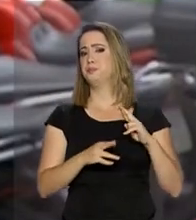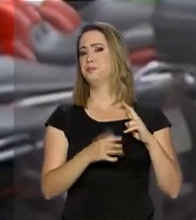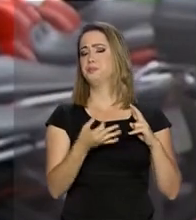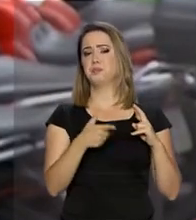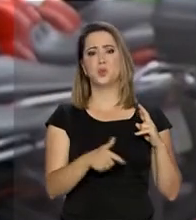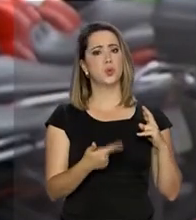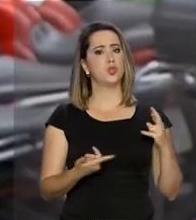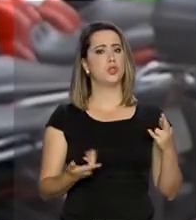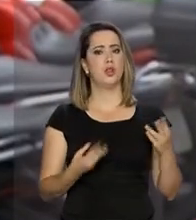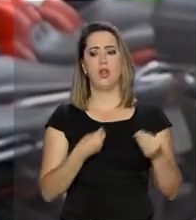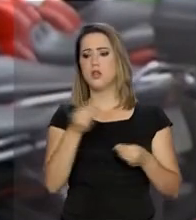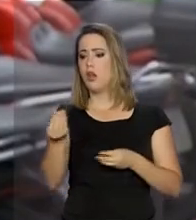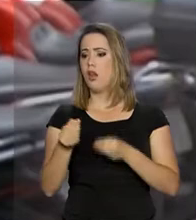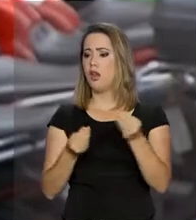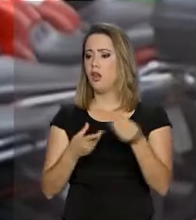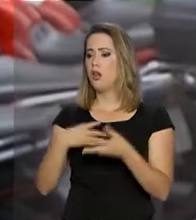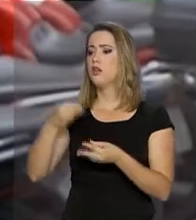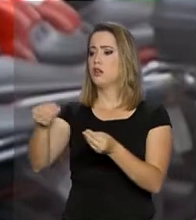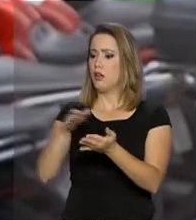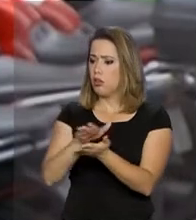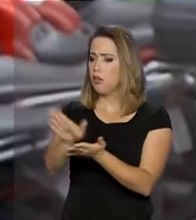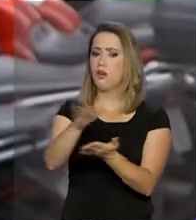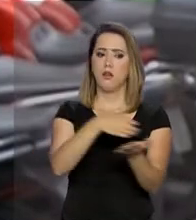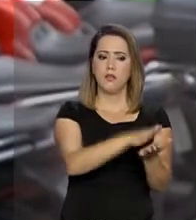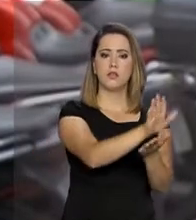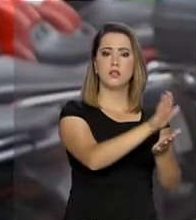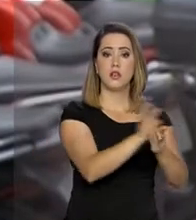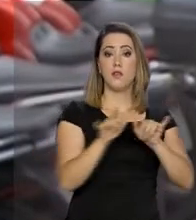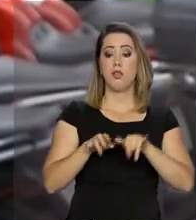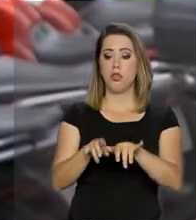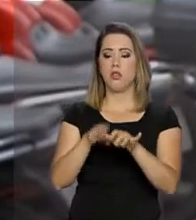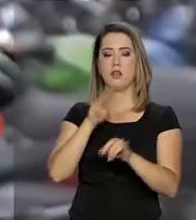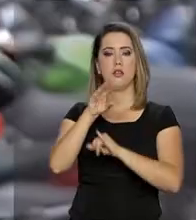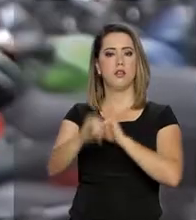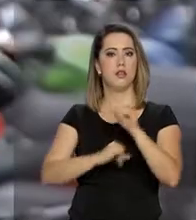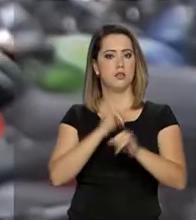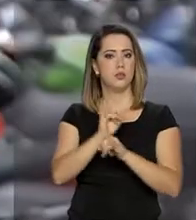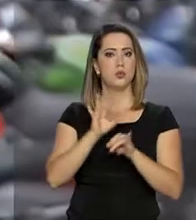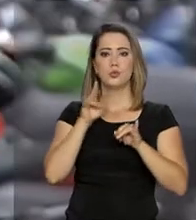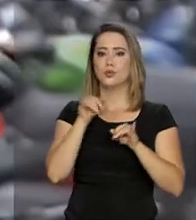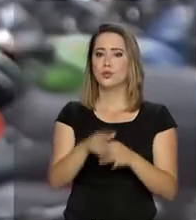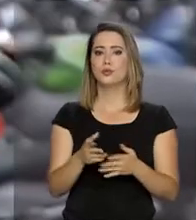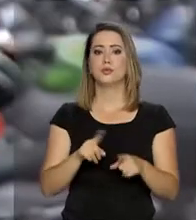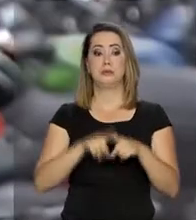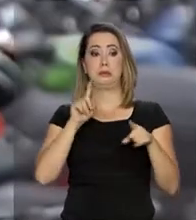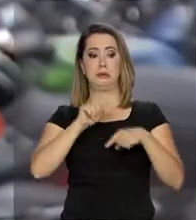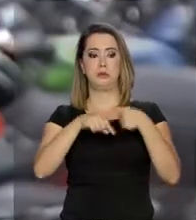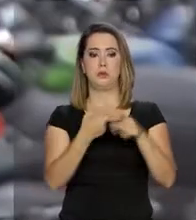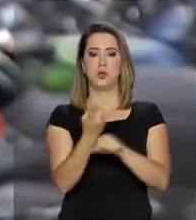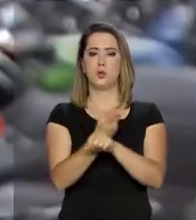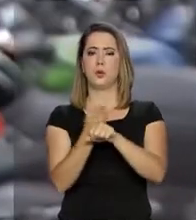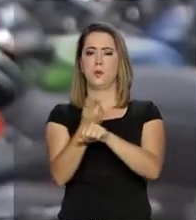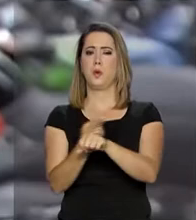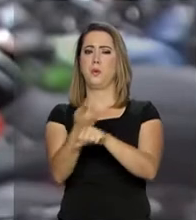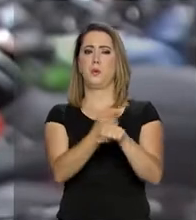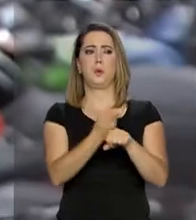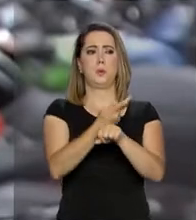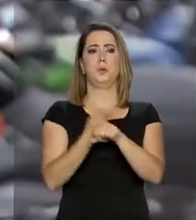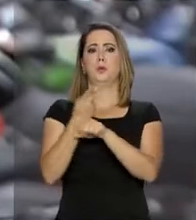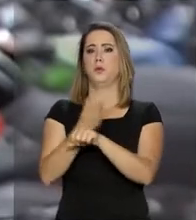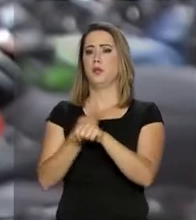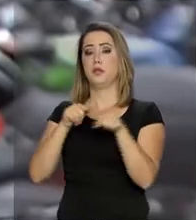sair para entregar se inscrevem em sites de emprego também complicado não chegava nada depois de muito procurar em maio o técnico em informática